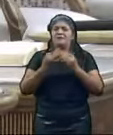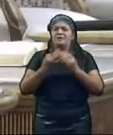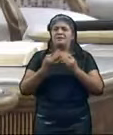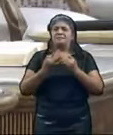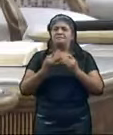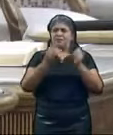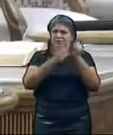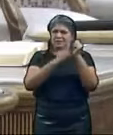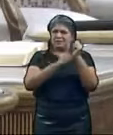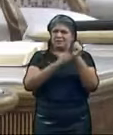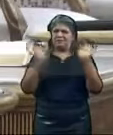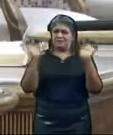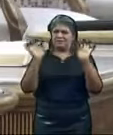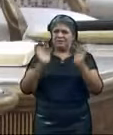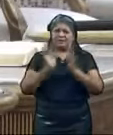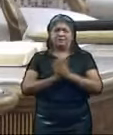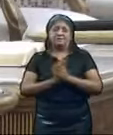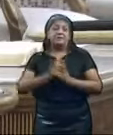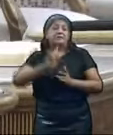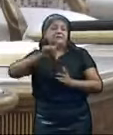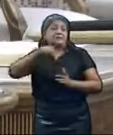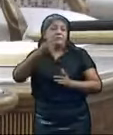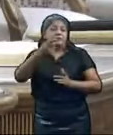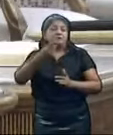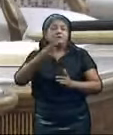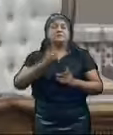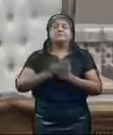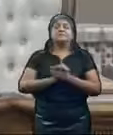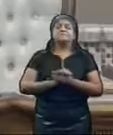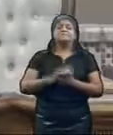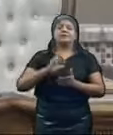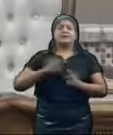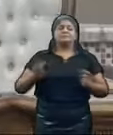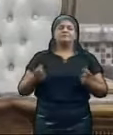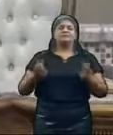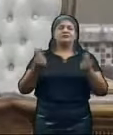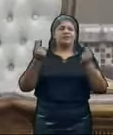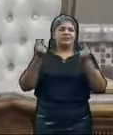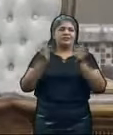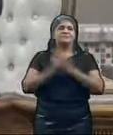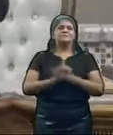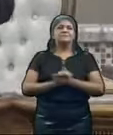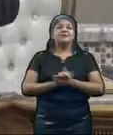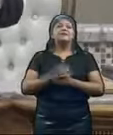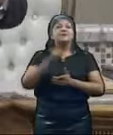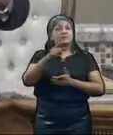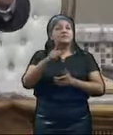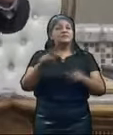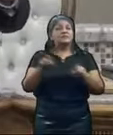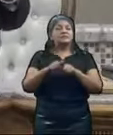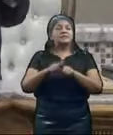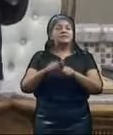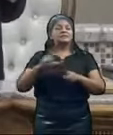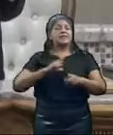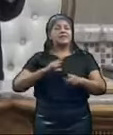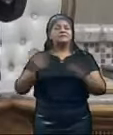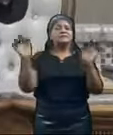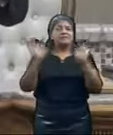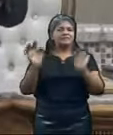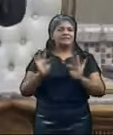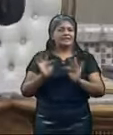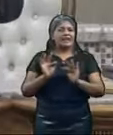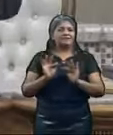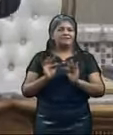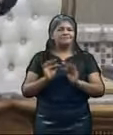da felicidade é uma coisa boa mesmo né Tem uma boa família uma base onde ser feliz bem aventurado o homem